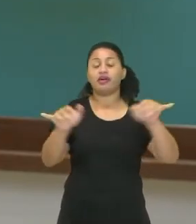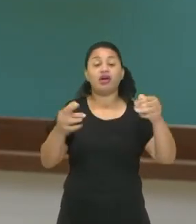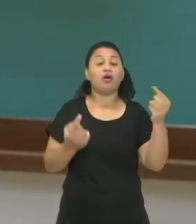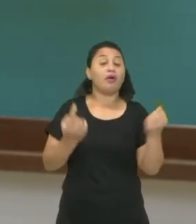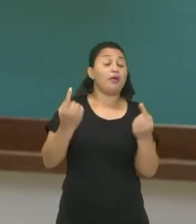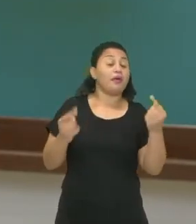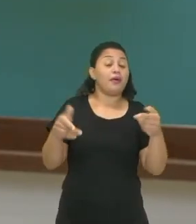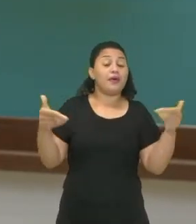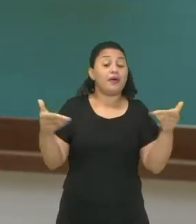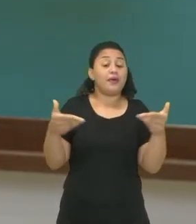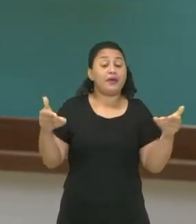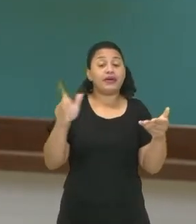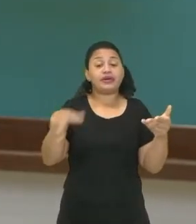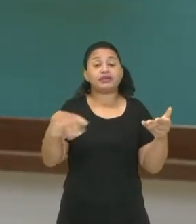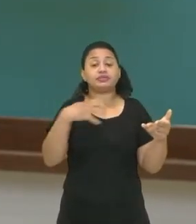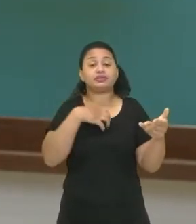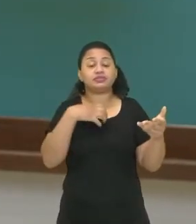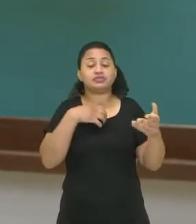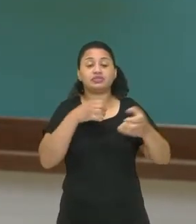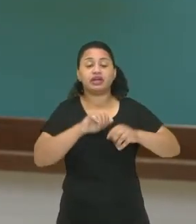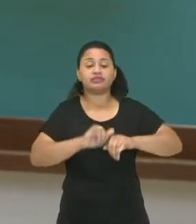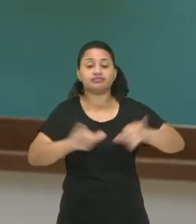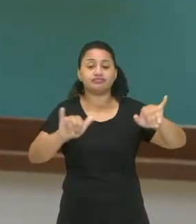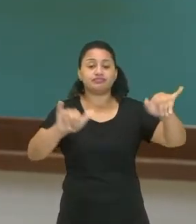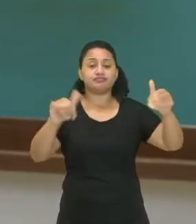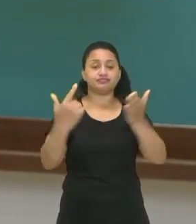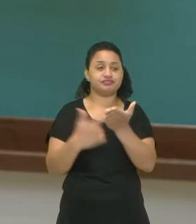modernamente, está sendo essa semeadura?